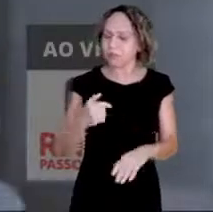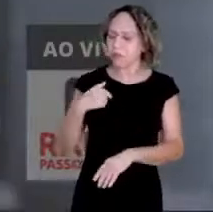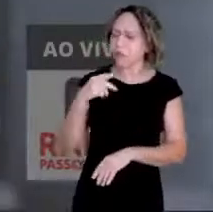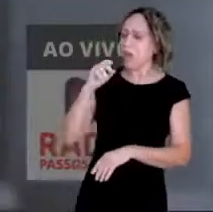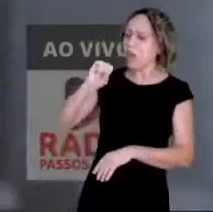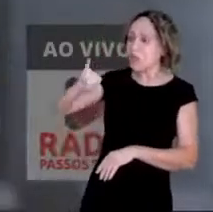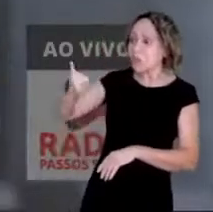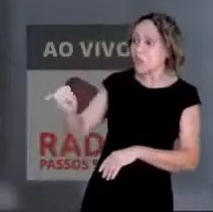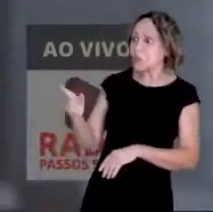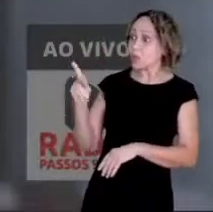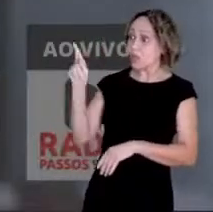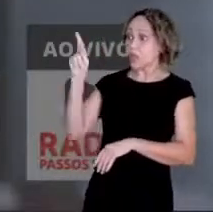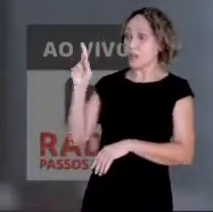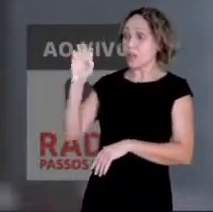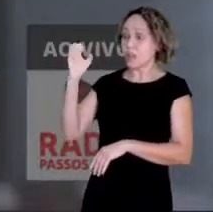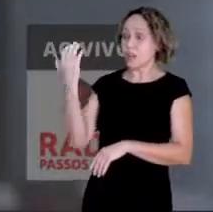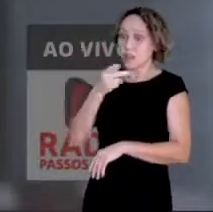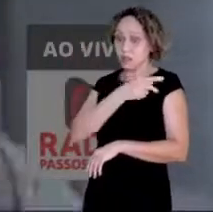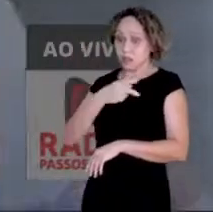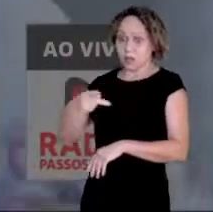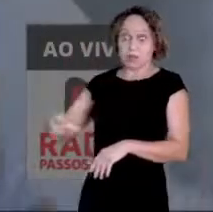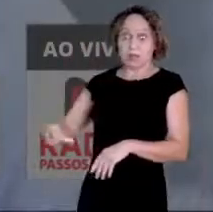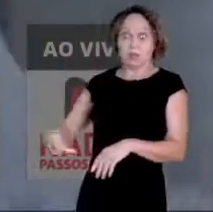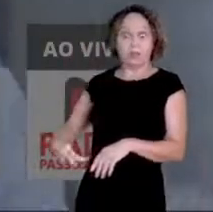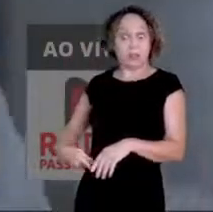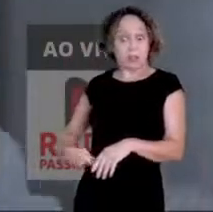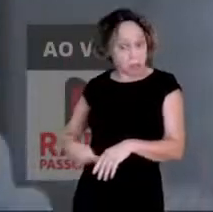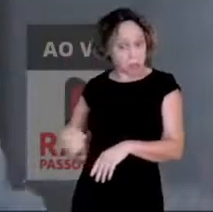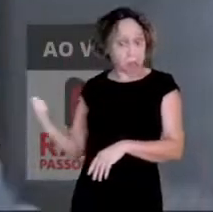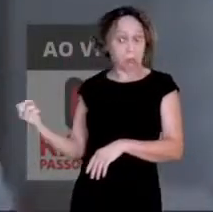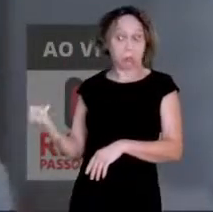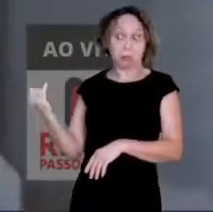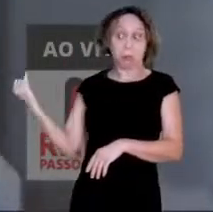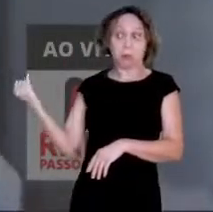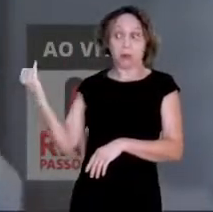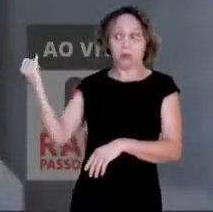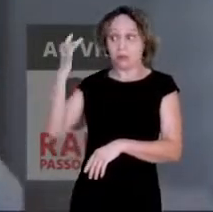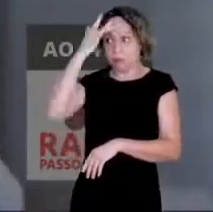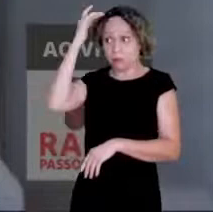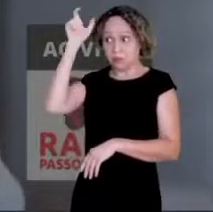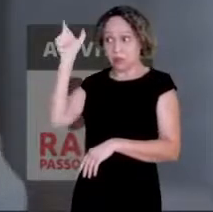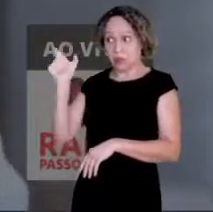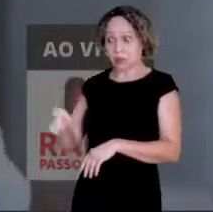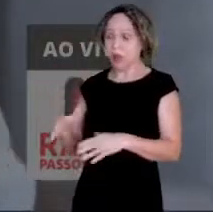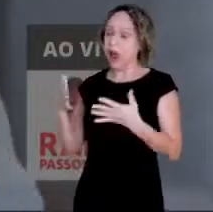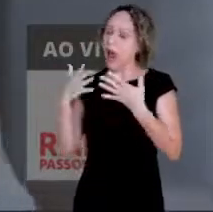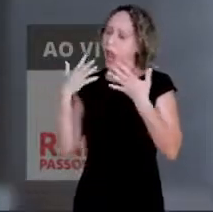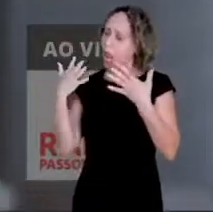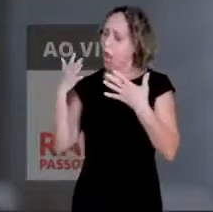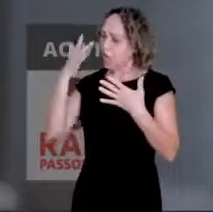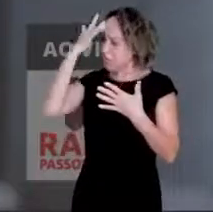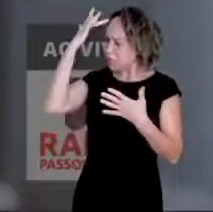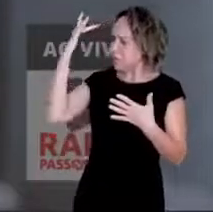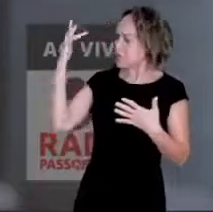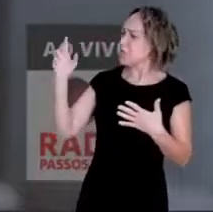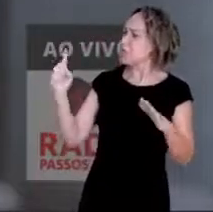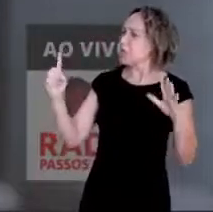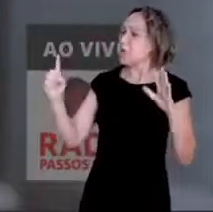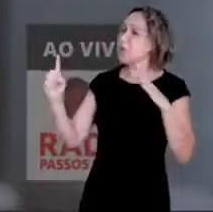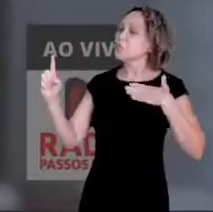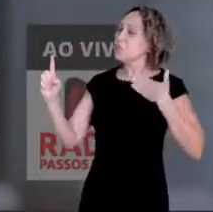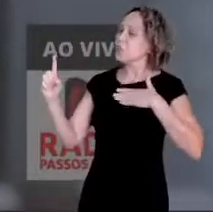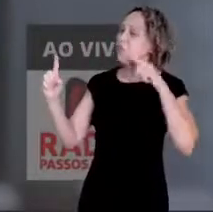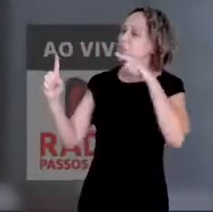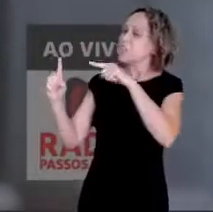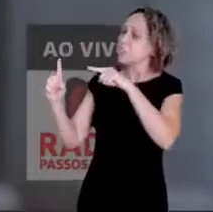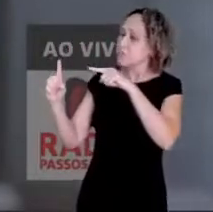deixaram o João Goulart, depois fizeram o Getúlio se matar. Toda vez que há um avanço na